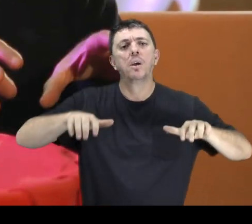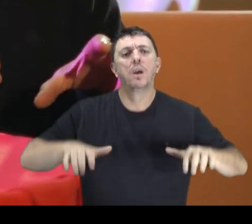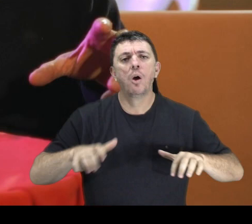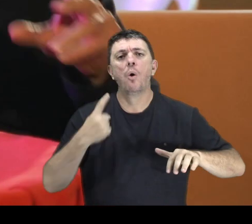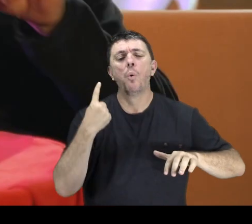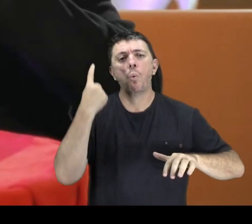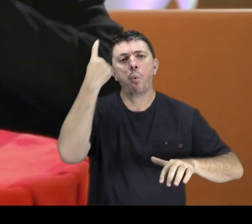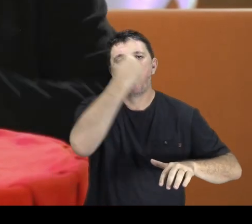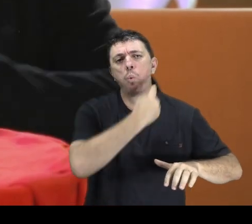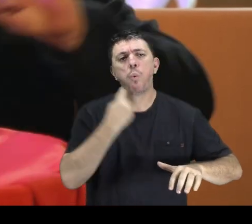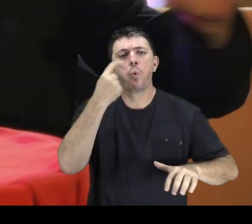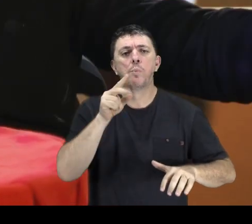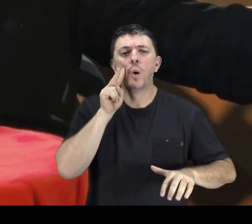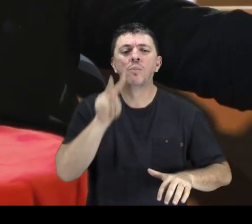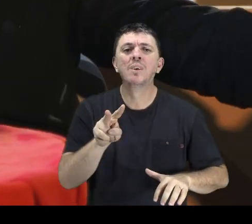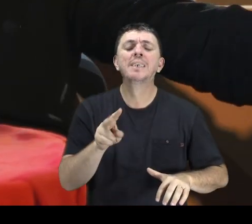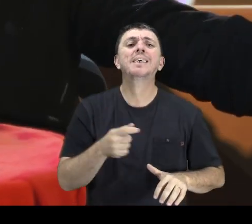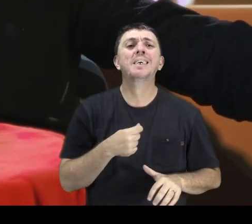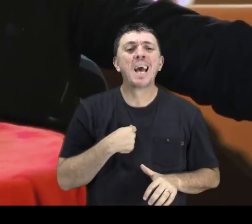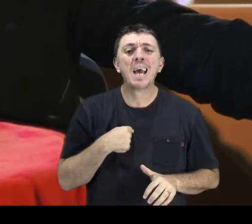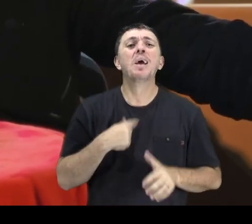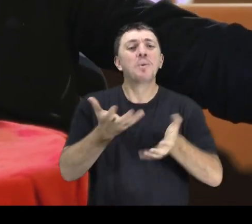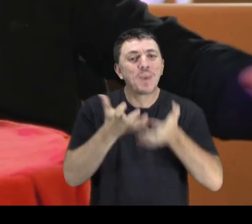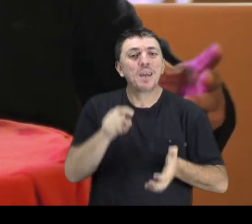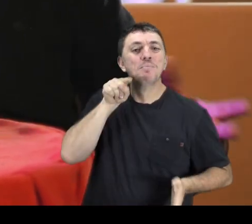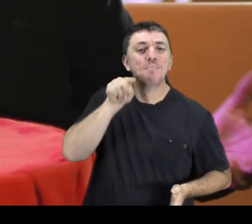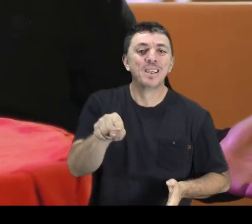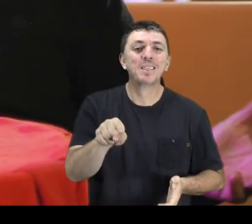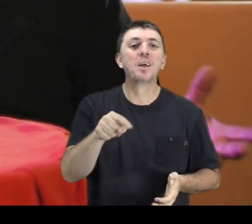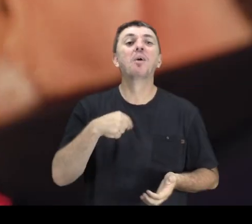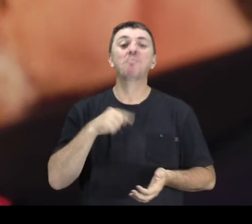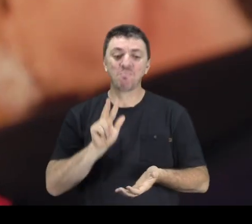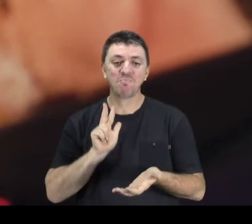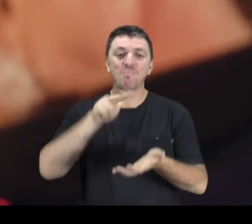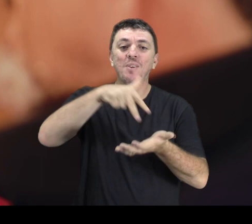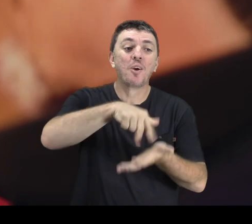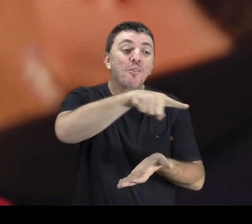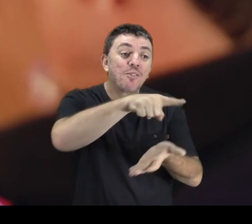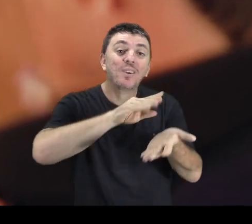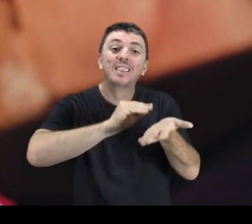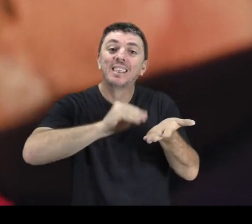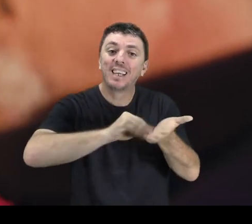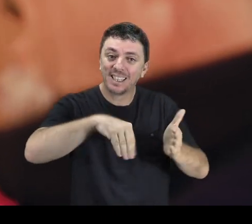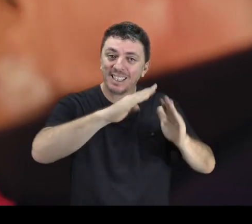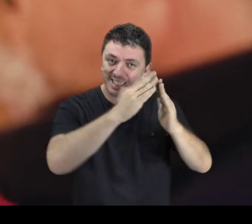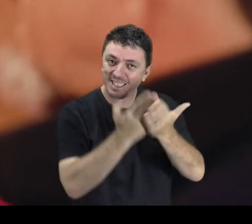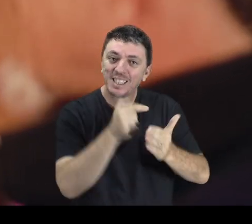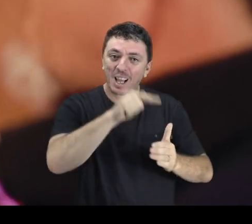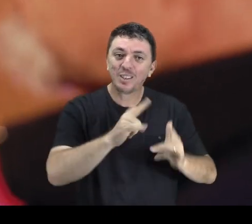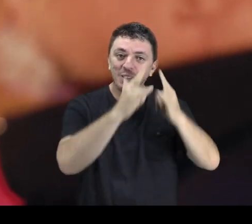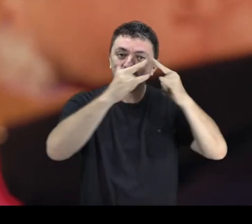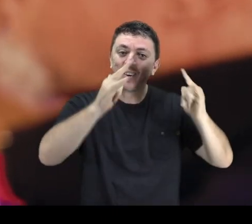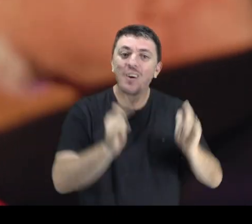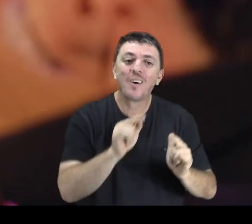É isso. Eu sei que eu levantei, eu fui na secretaria, falei, pode me inscrever. Eu lembro uma vez que eu pedi para ele, eu falei,